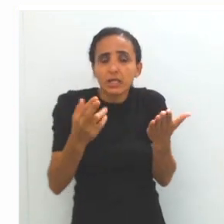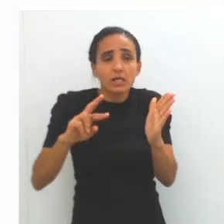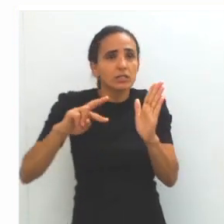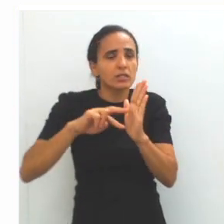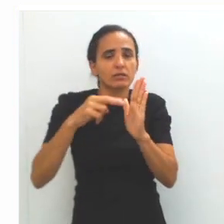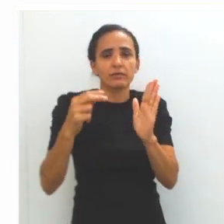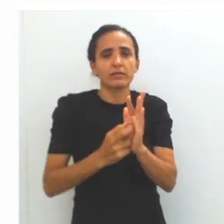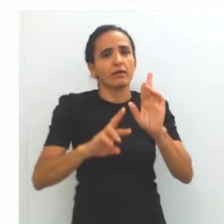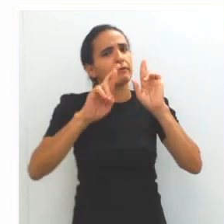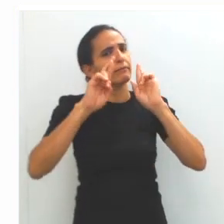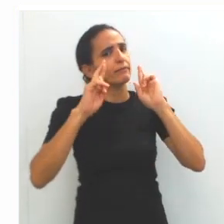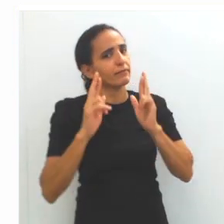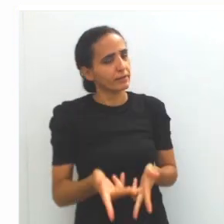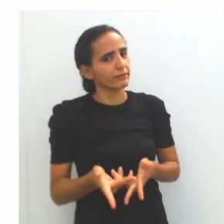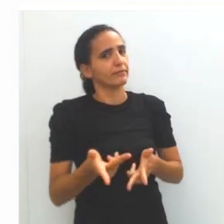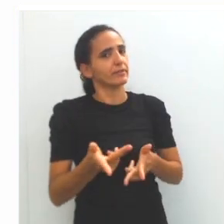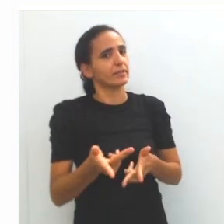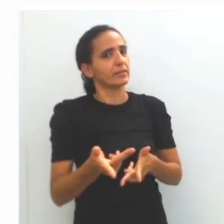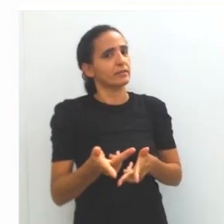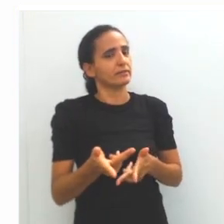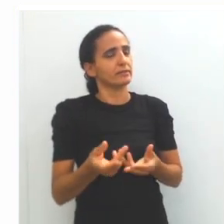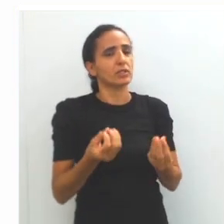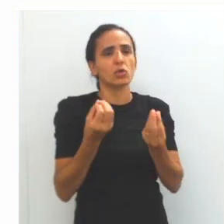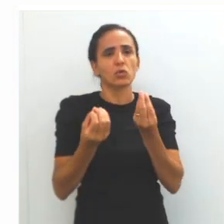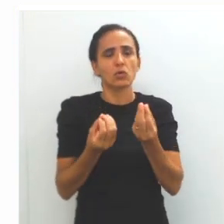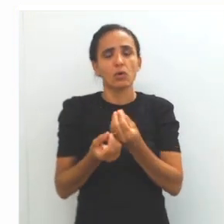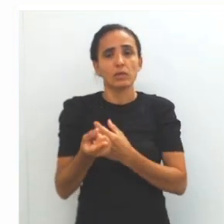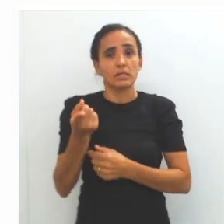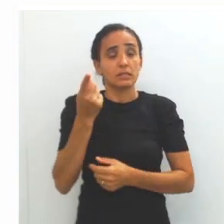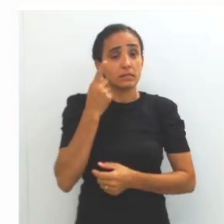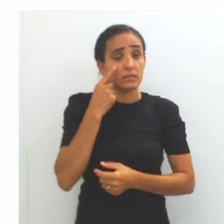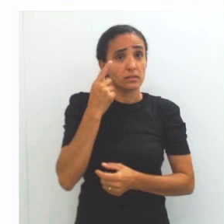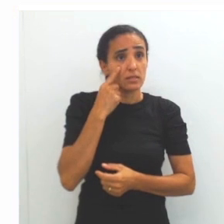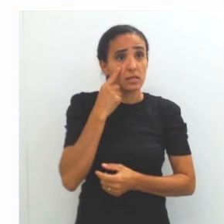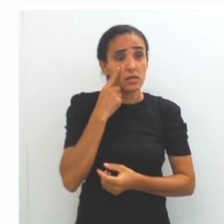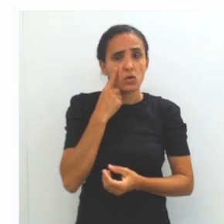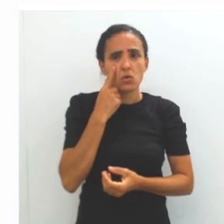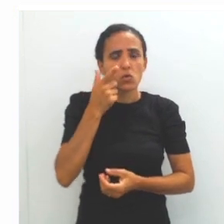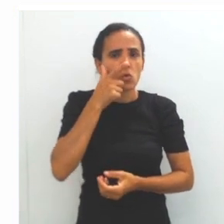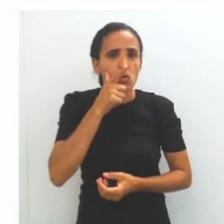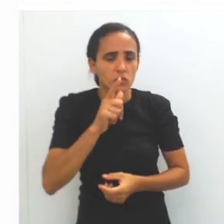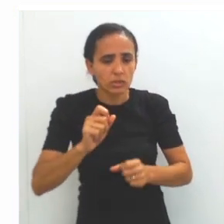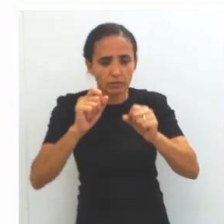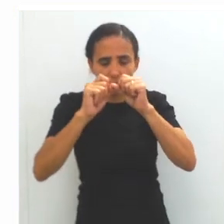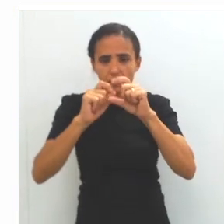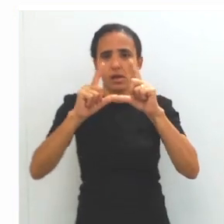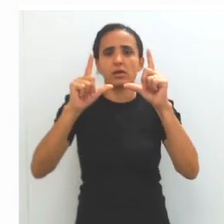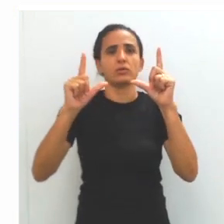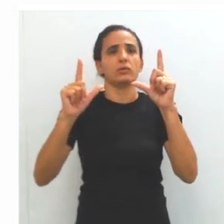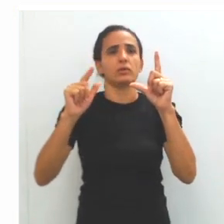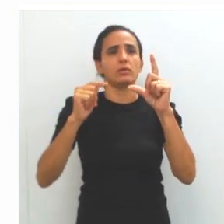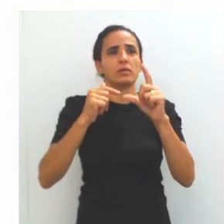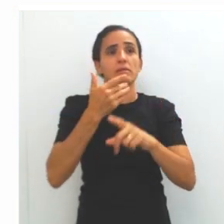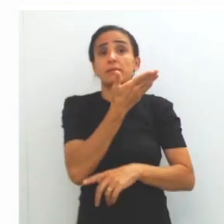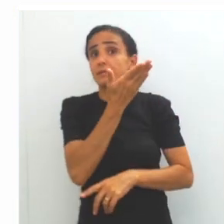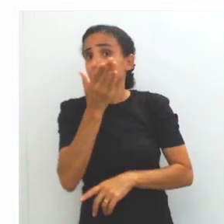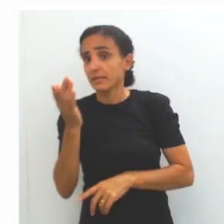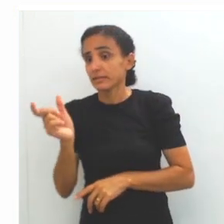a hipermetropia é o inverso da miopia. Se o olho do míope ele é